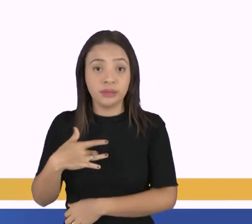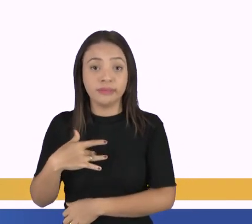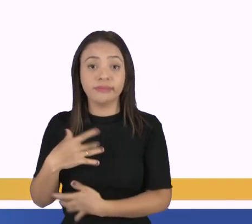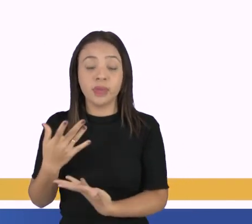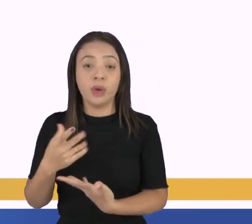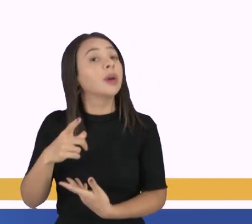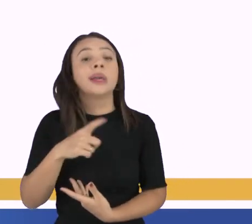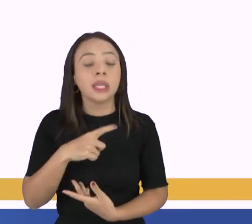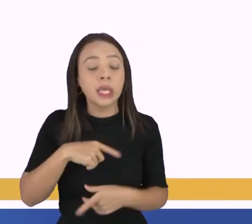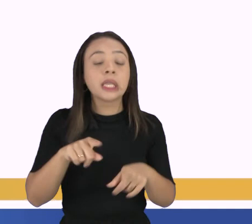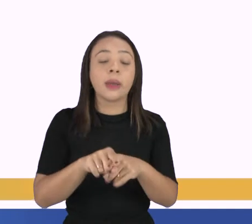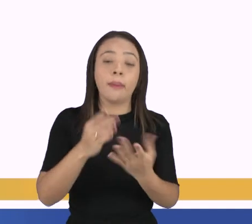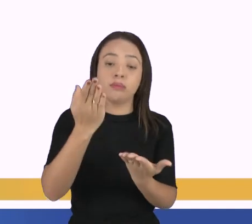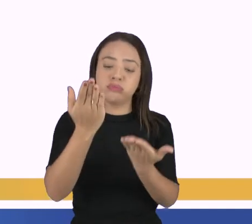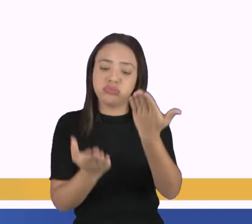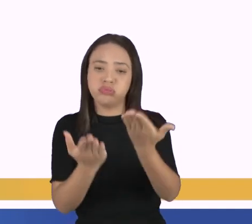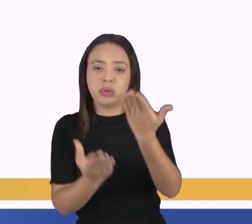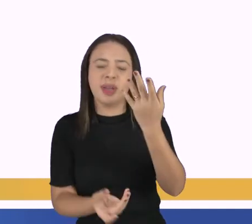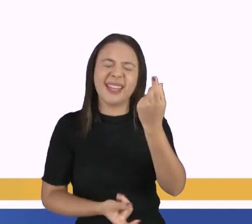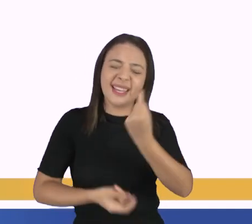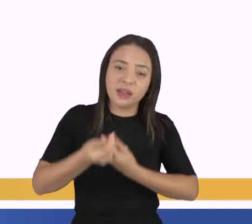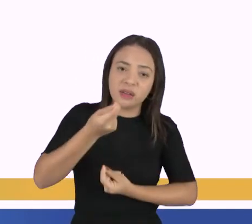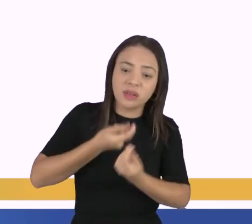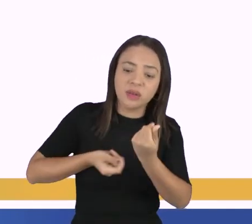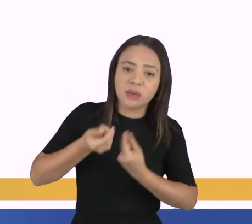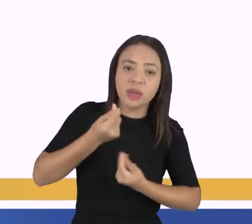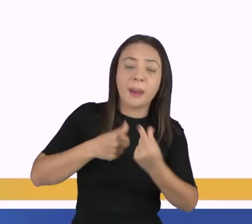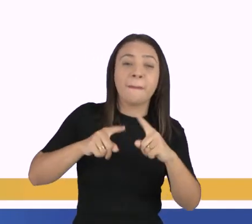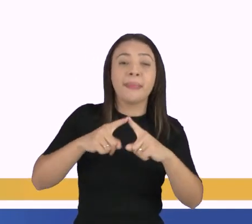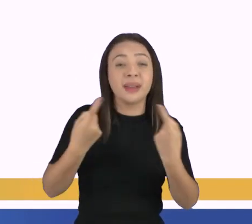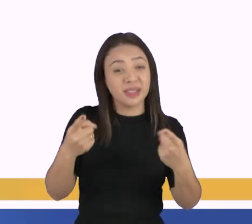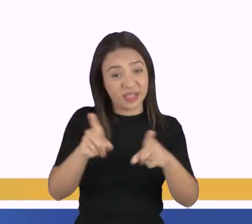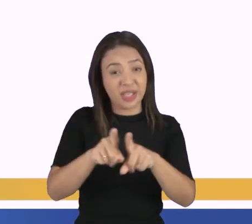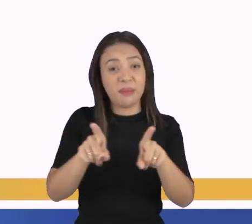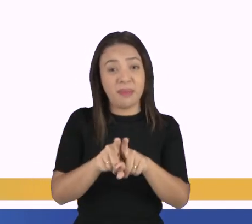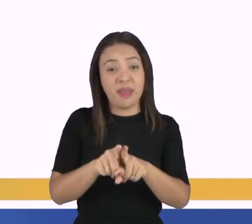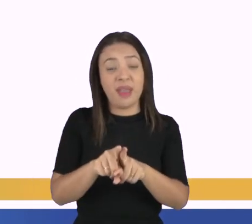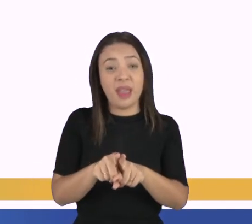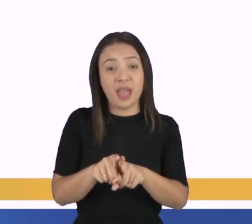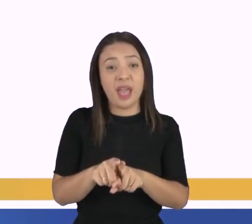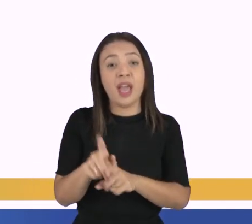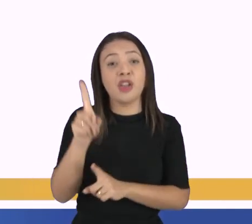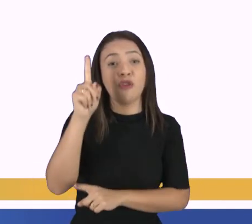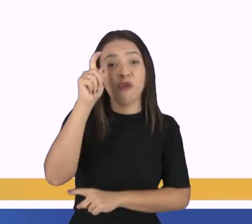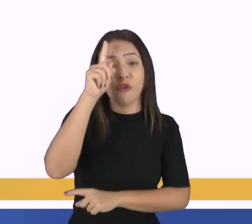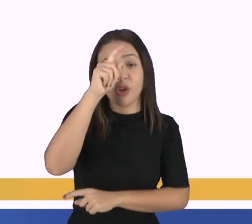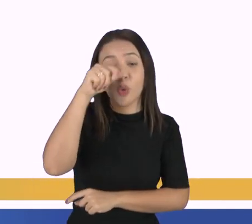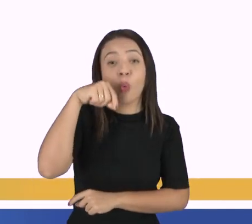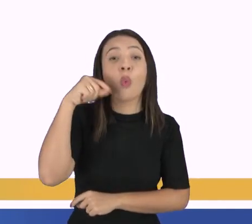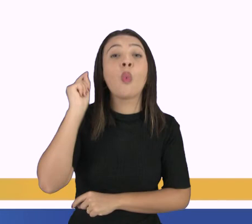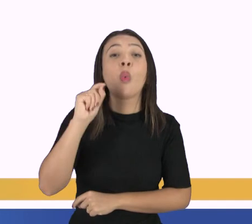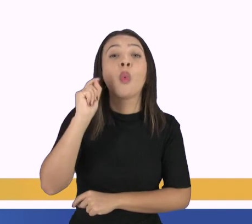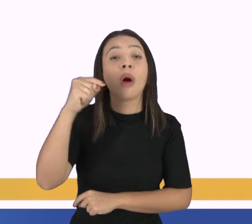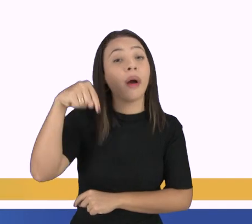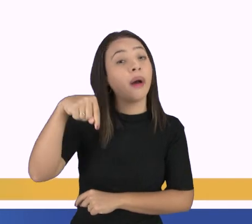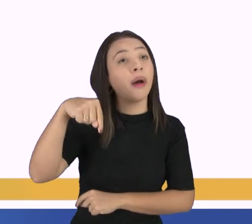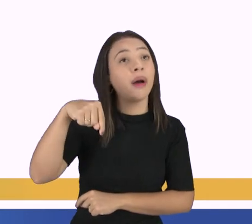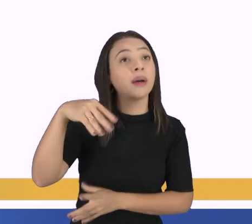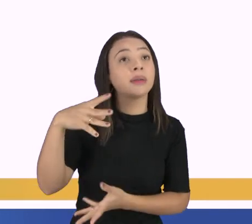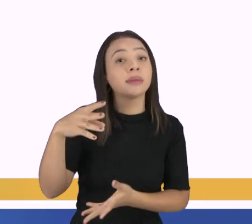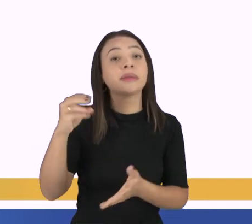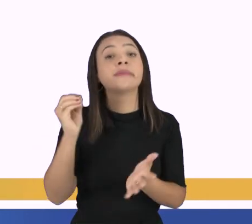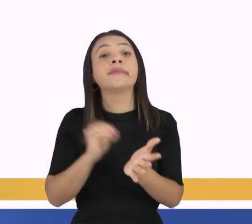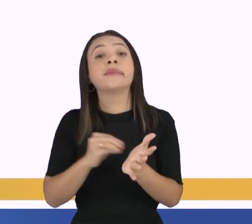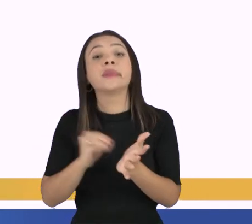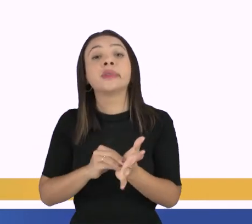desigualdade econômica, qual outro fator devemos levar em consideração em relação à desigualdade social? O fator